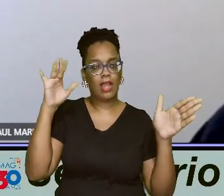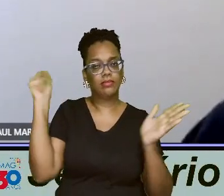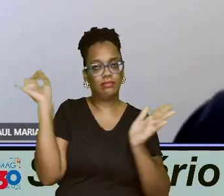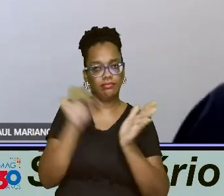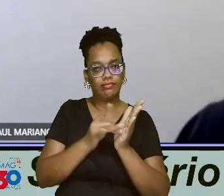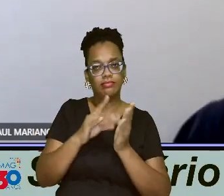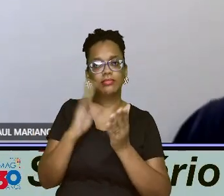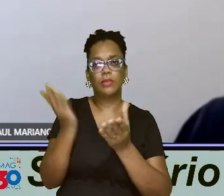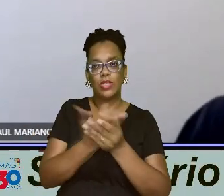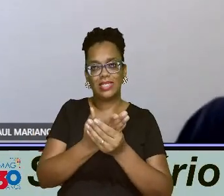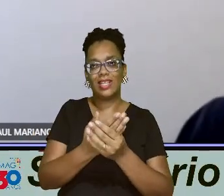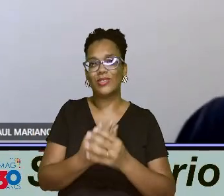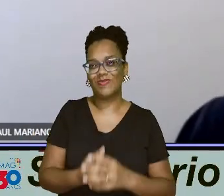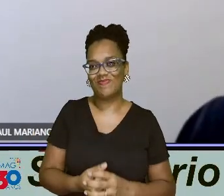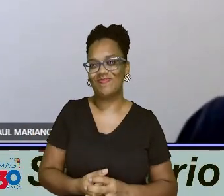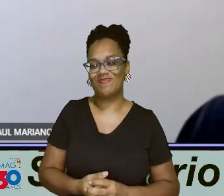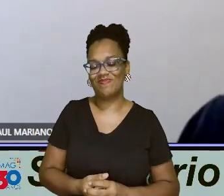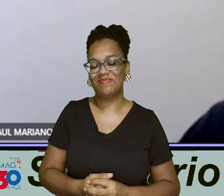processo comportam, né.